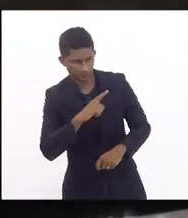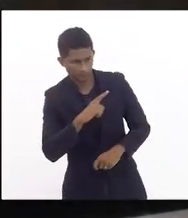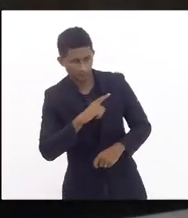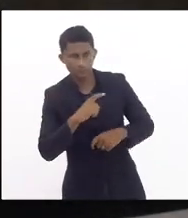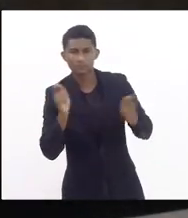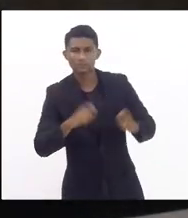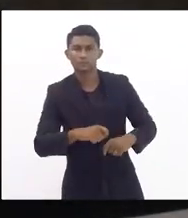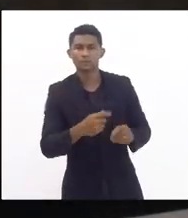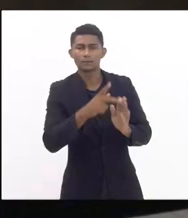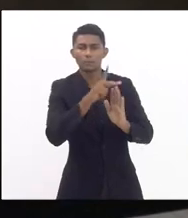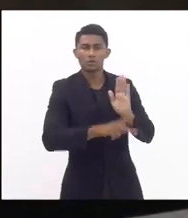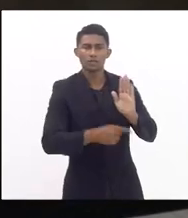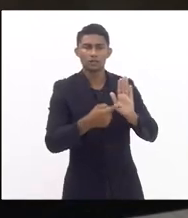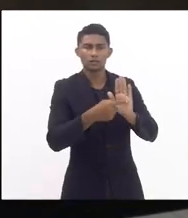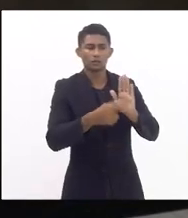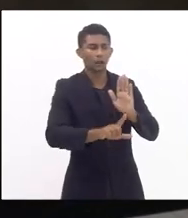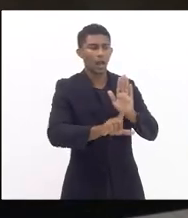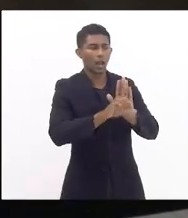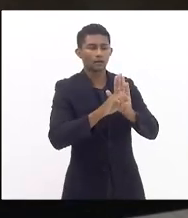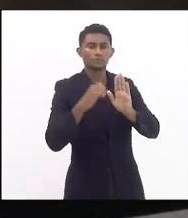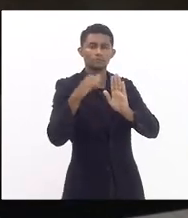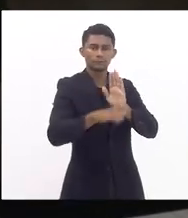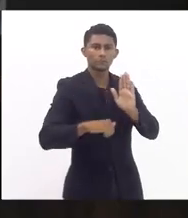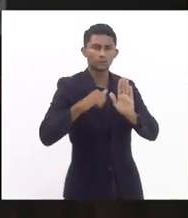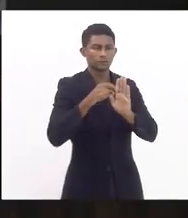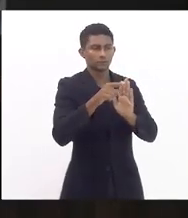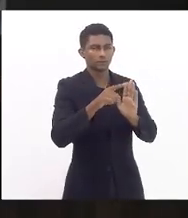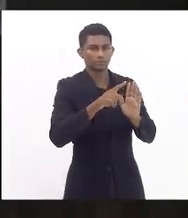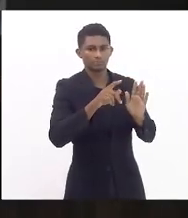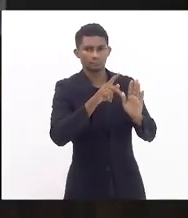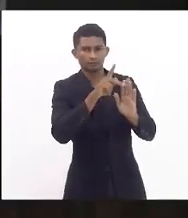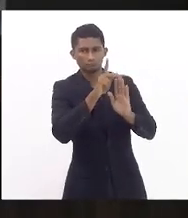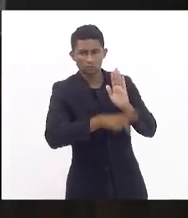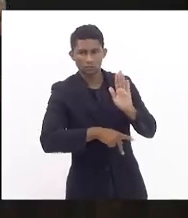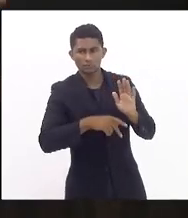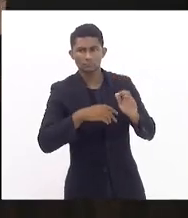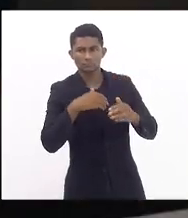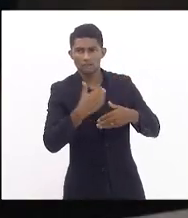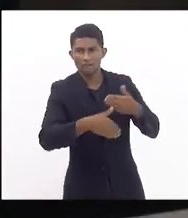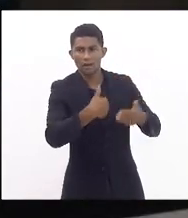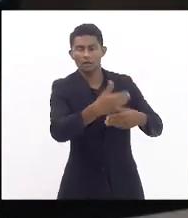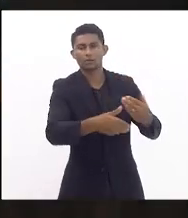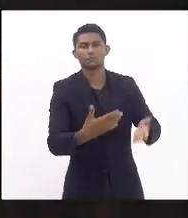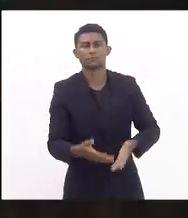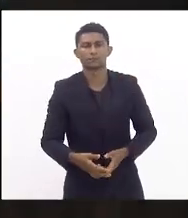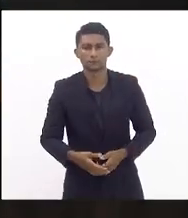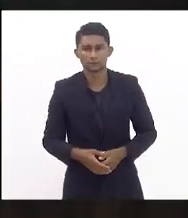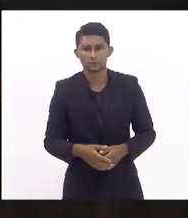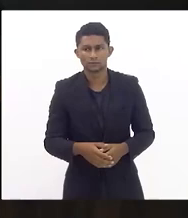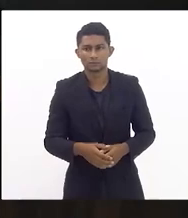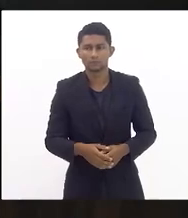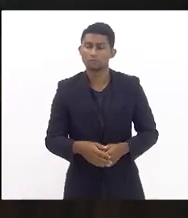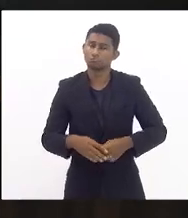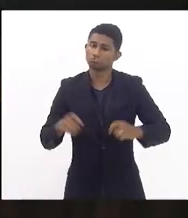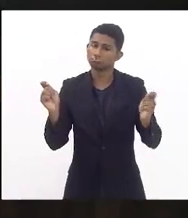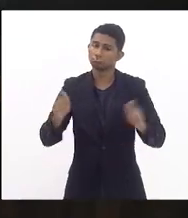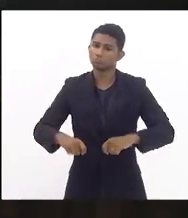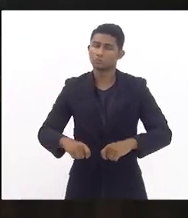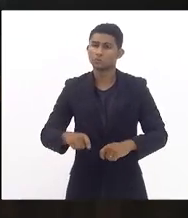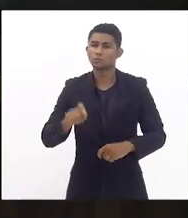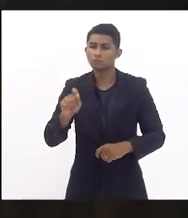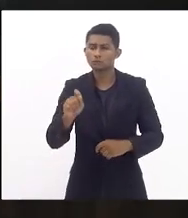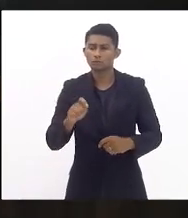uma alteração na lei para que o teu projeto Podemos avance. Podemos fazer assim, deputado. Ou, se Vossa Excelência possa emendar. Faz parecer com emendas, a gente troca a